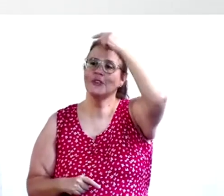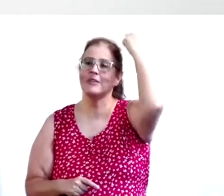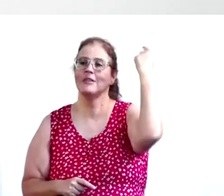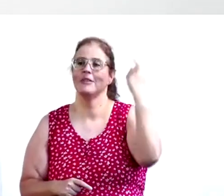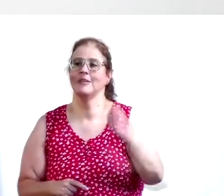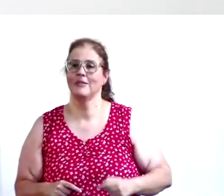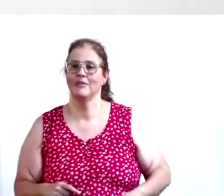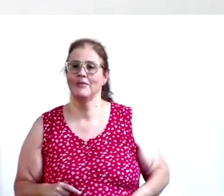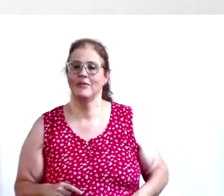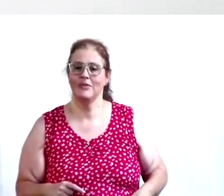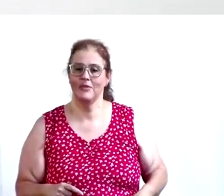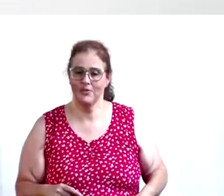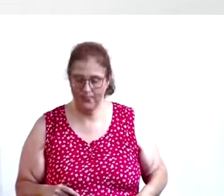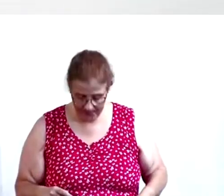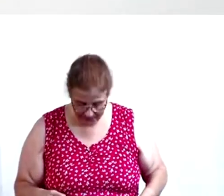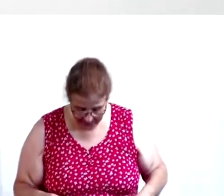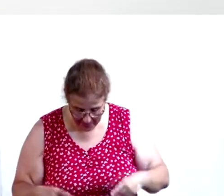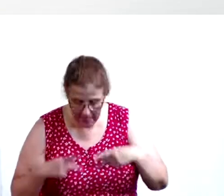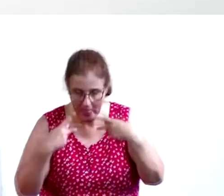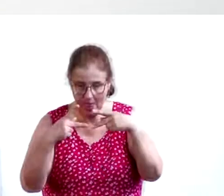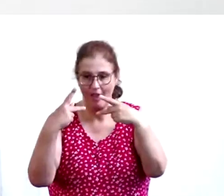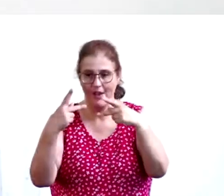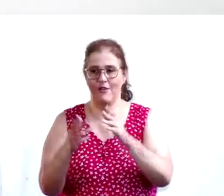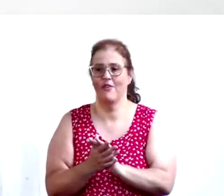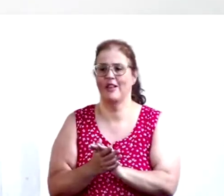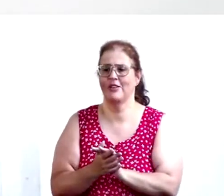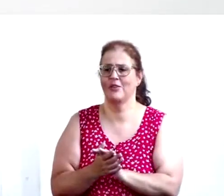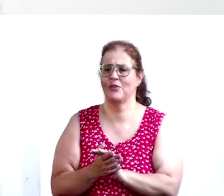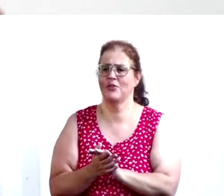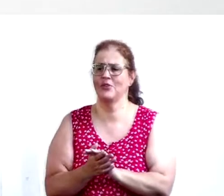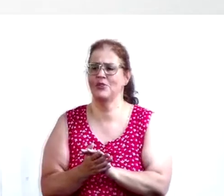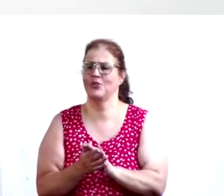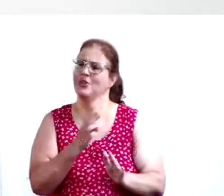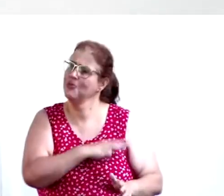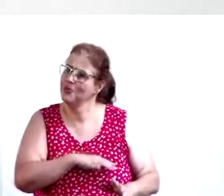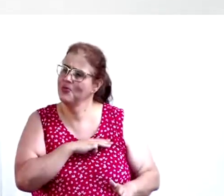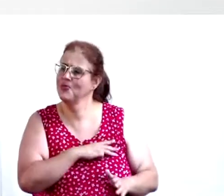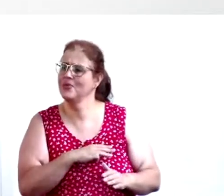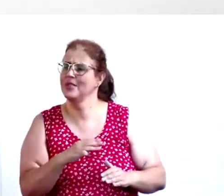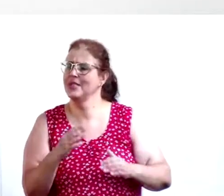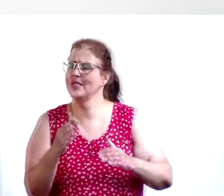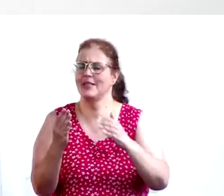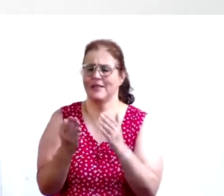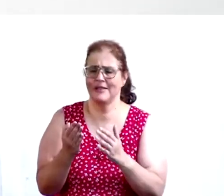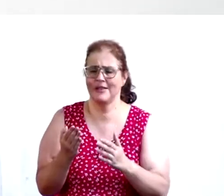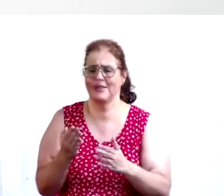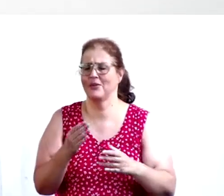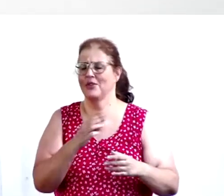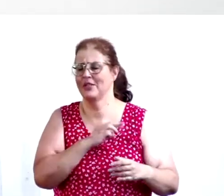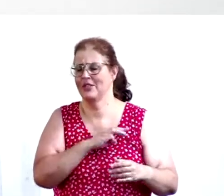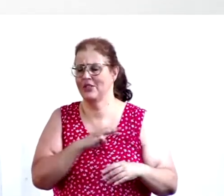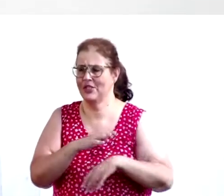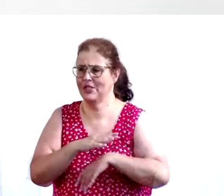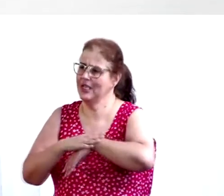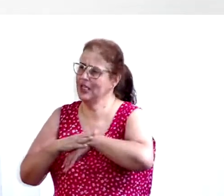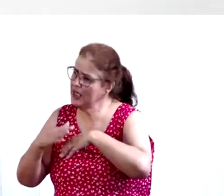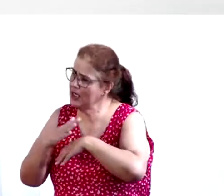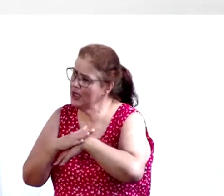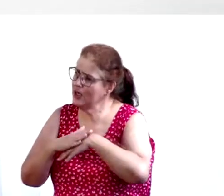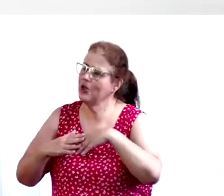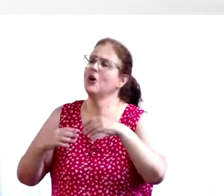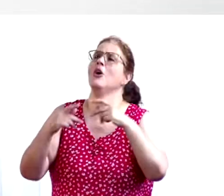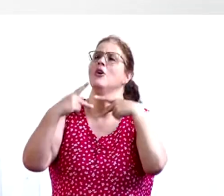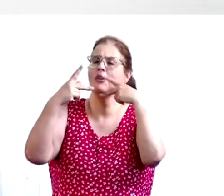de missão, estou falando de vida, de testemunho, de evangelização, de discipulado, de aconselhamento, estou falando de missão para